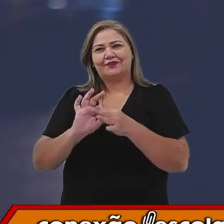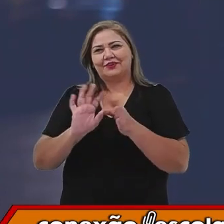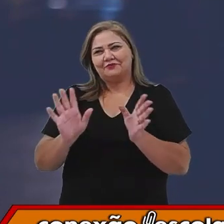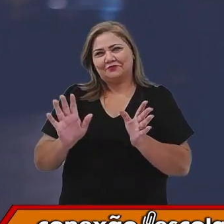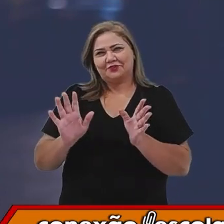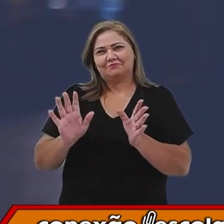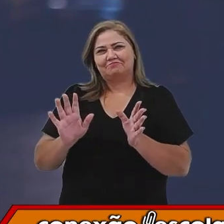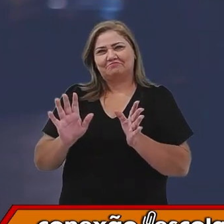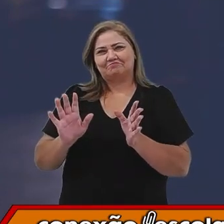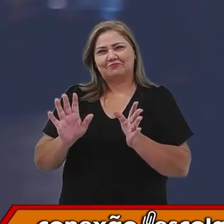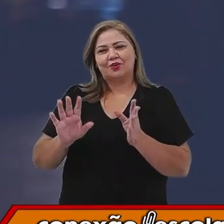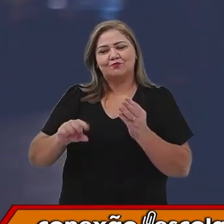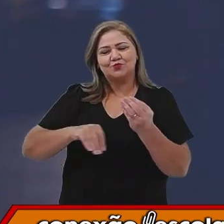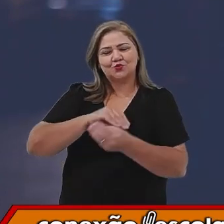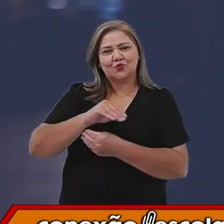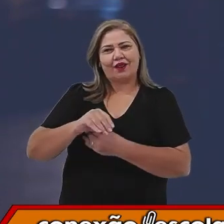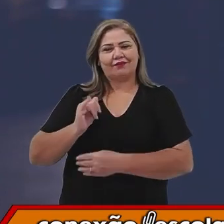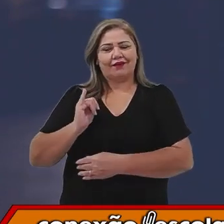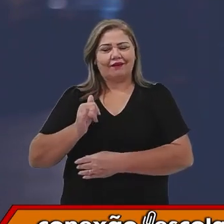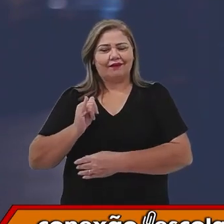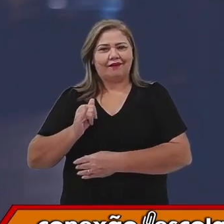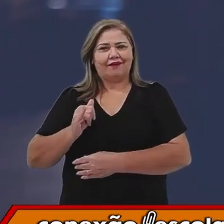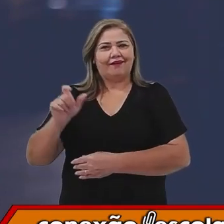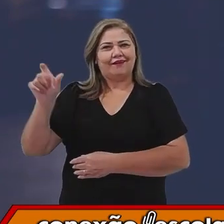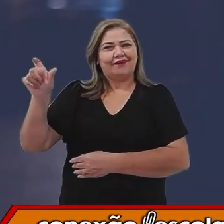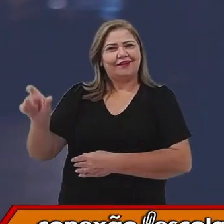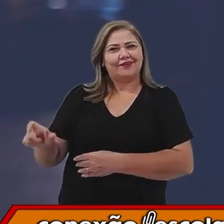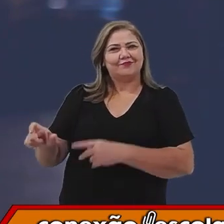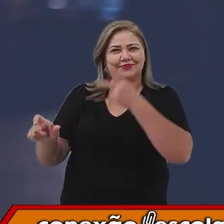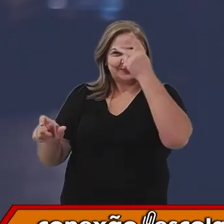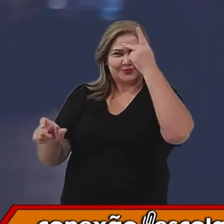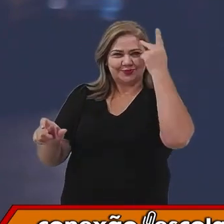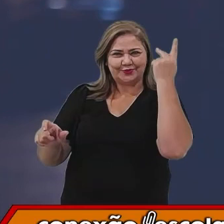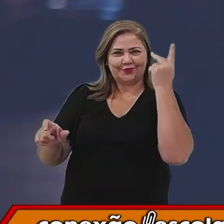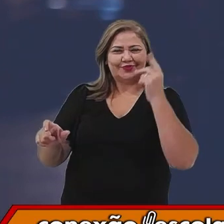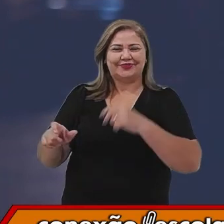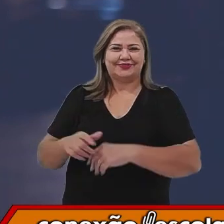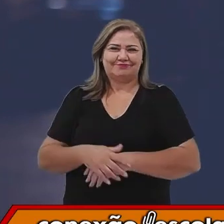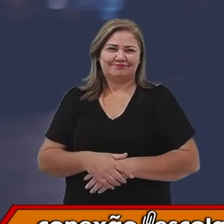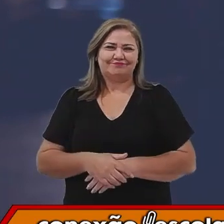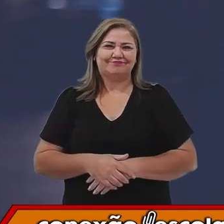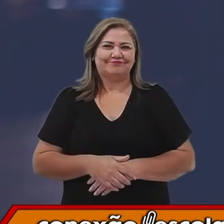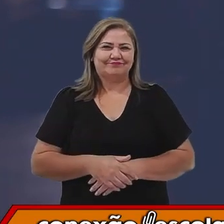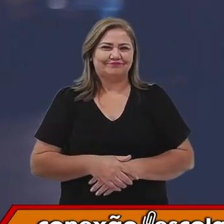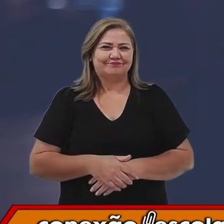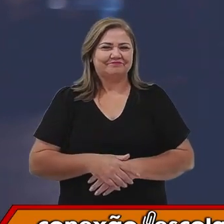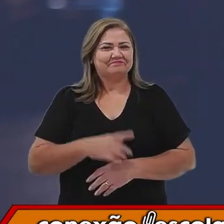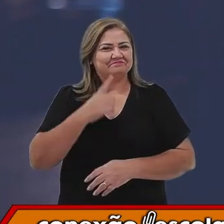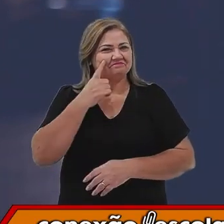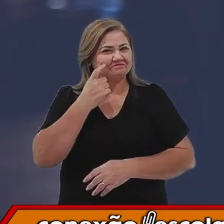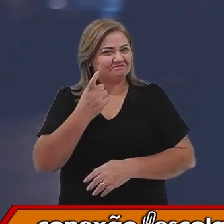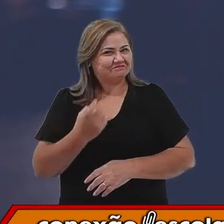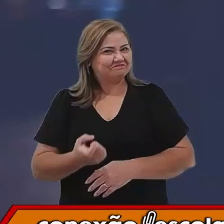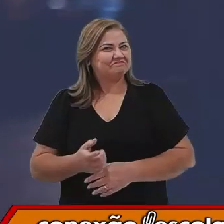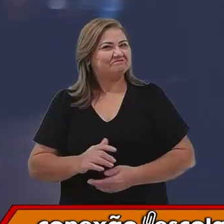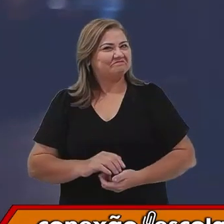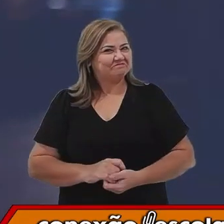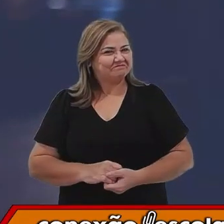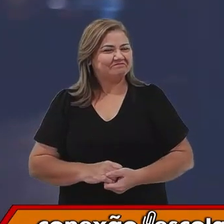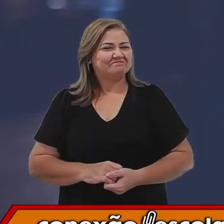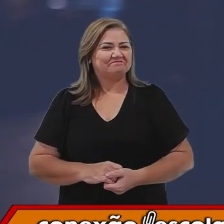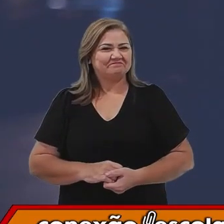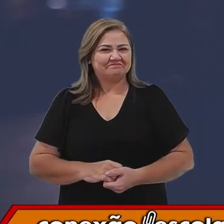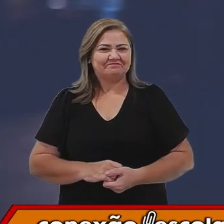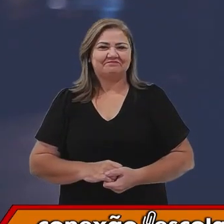personagem está misturada com a narração do narrador. Interessante, né?